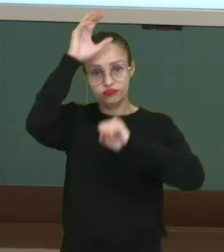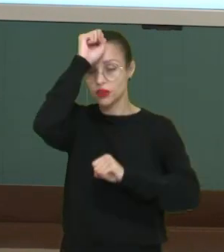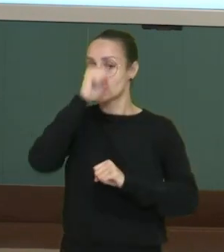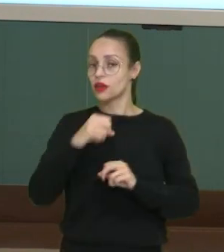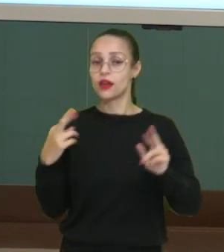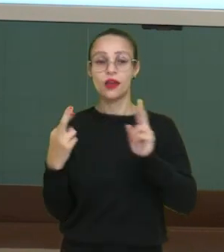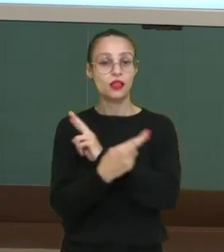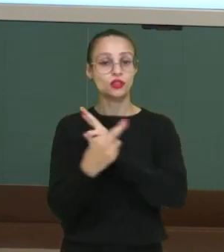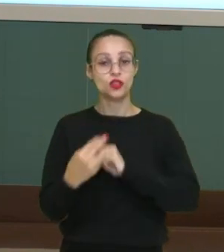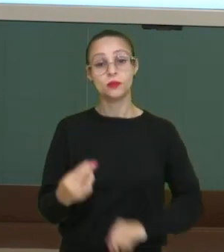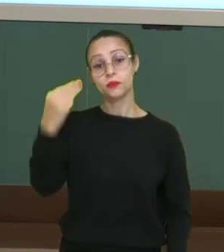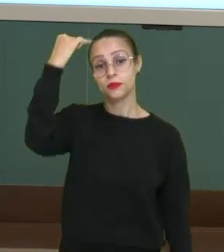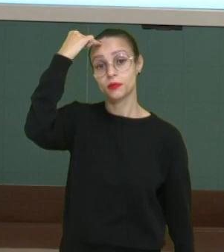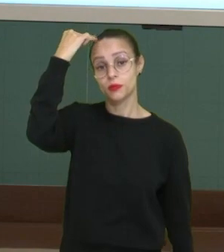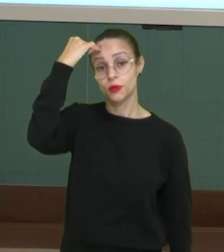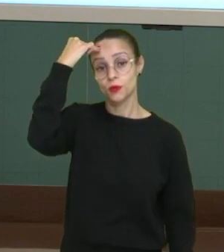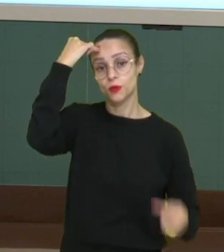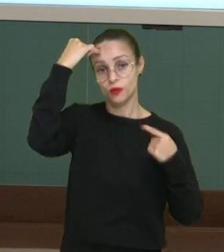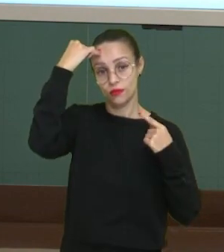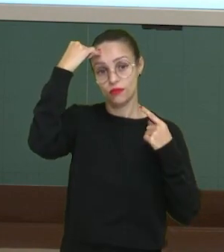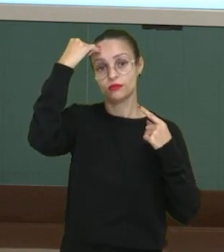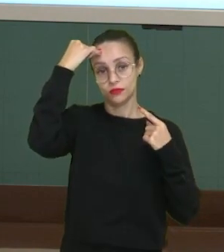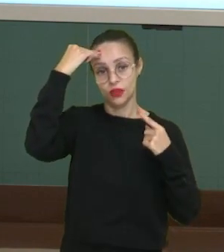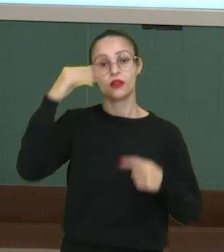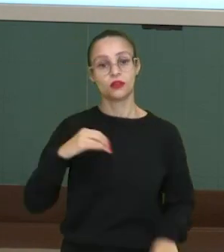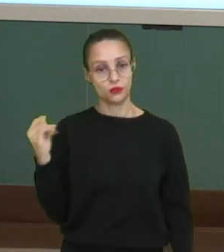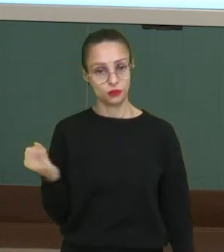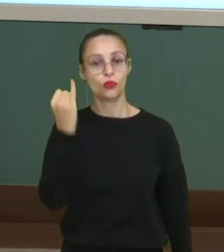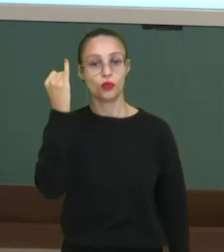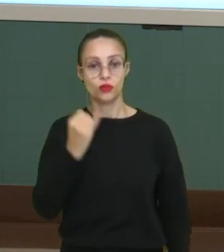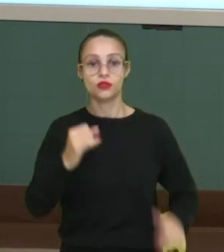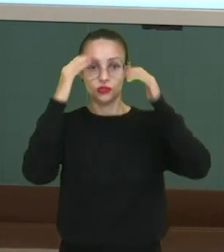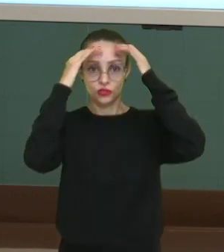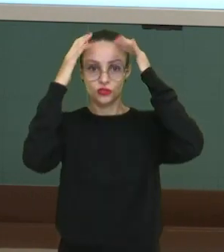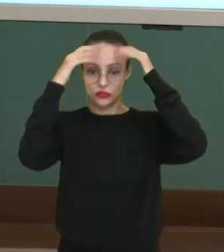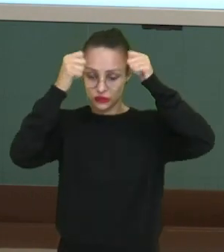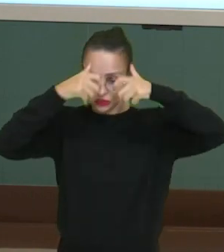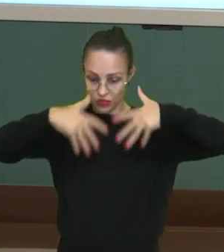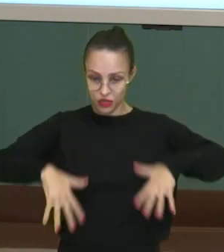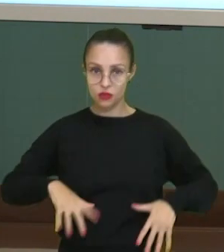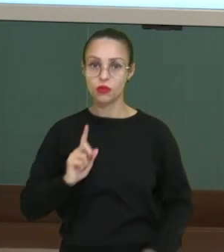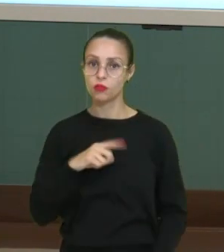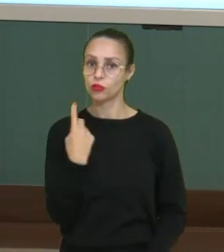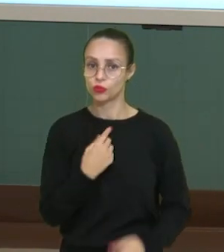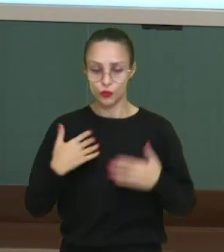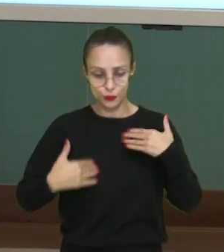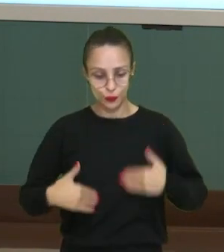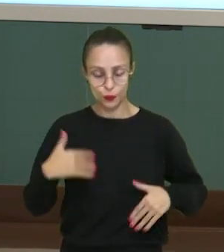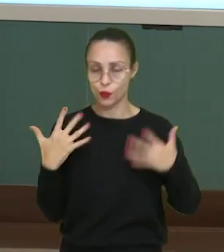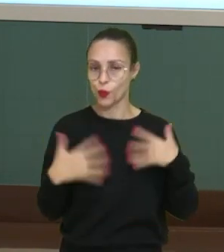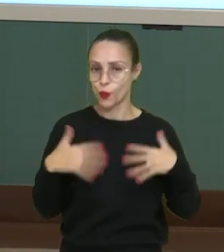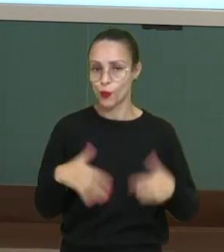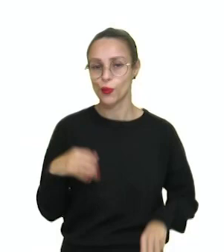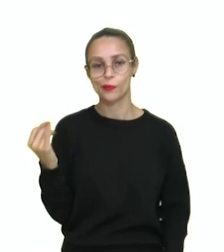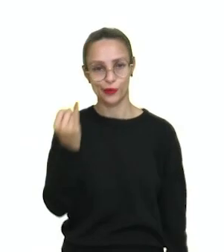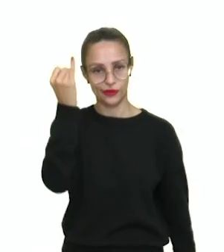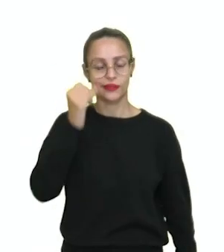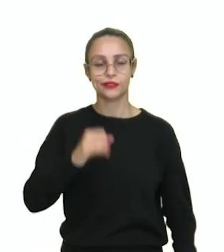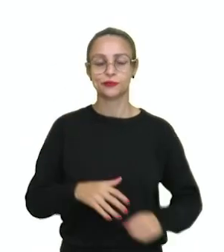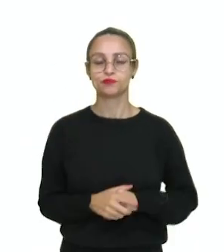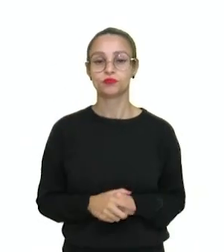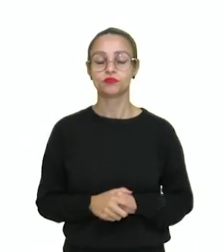nossa memória. Olha que legal, como é importante esse sistema para o nosso corpo. O sistema